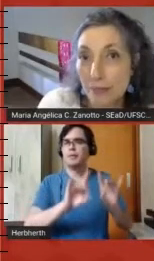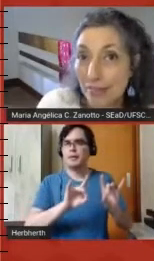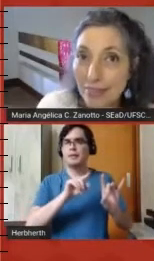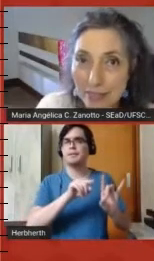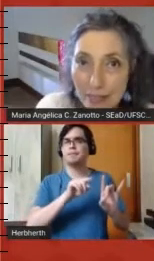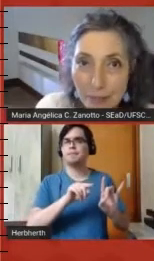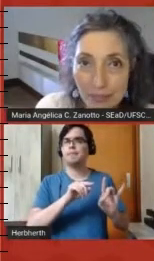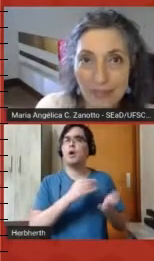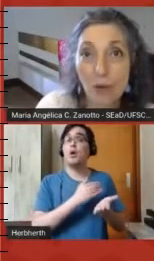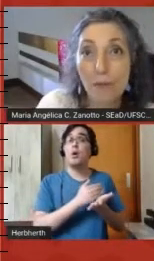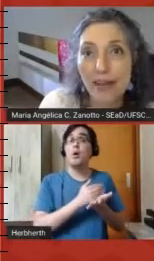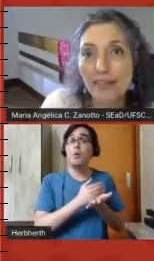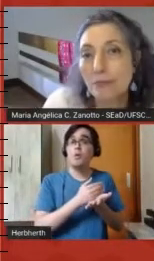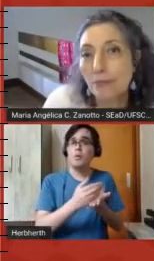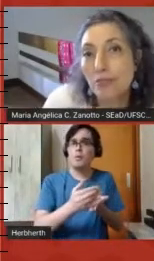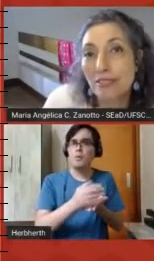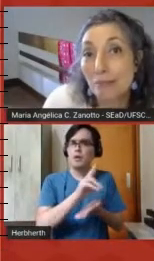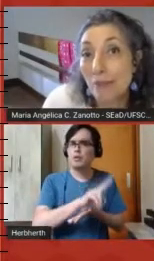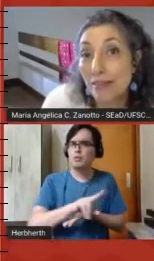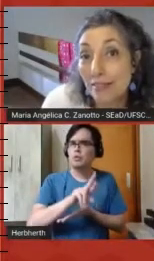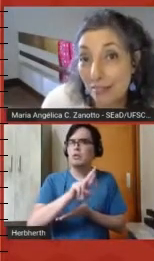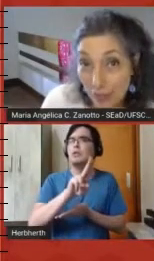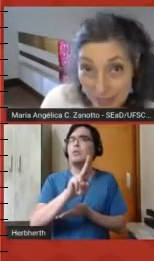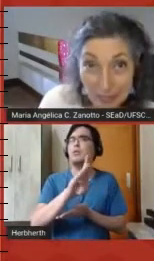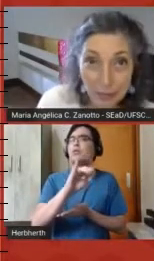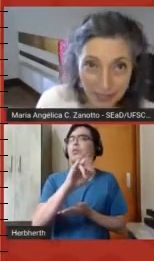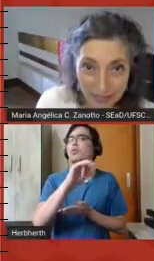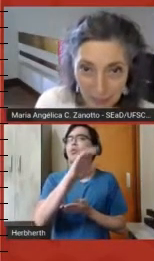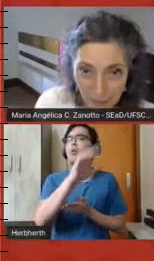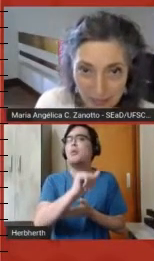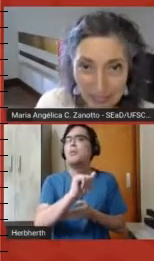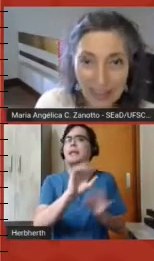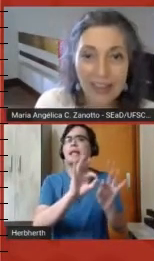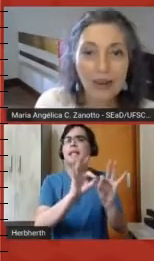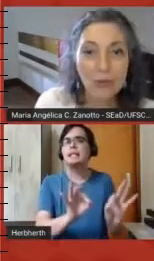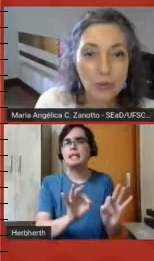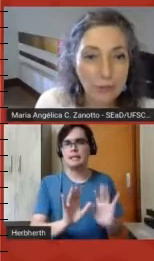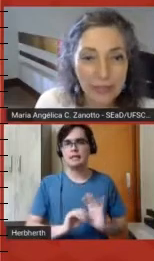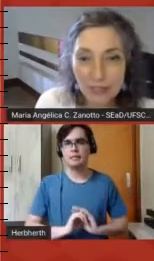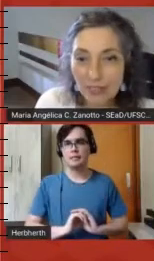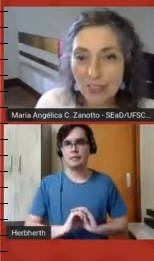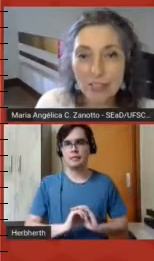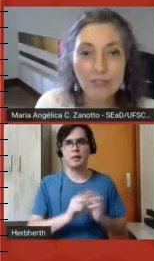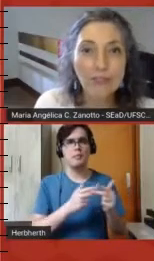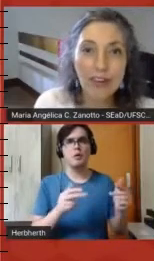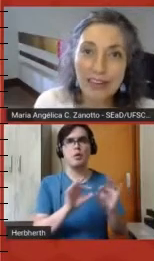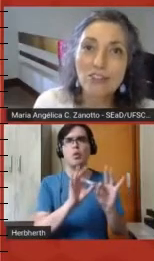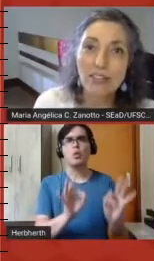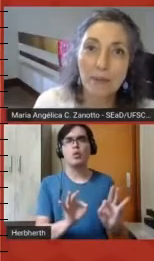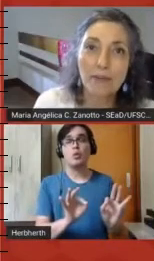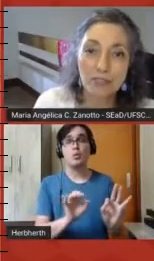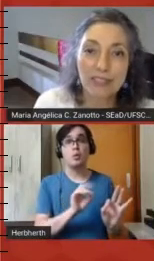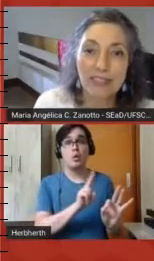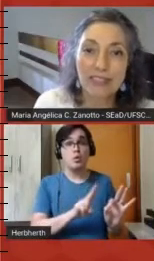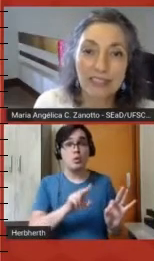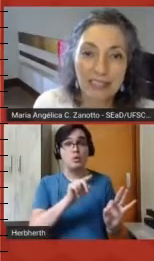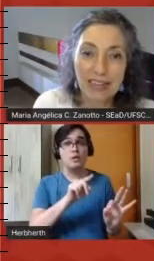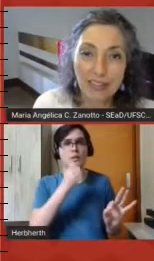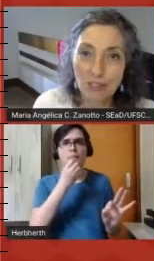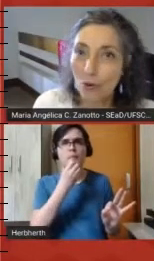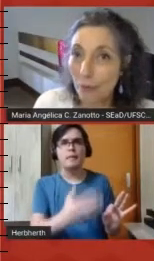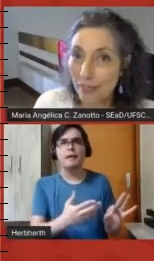pelas rubricas mais simples, comece pelas coisinhas mais simples. O uso bem-sucedido vai indicar para